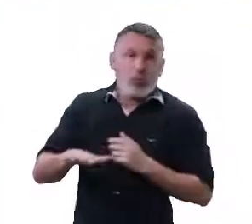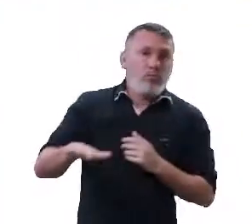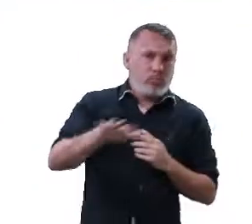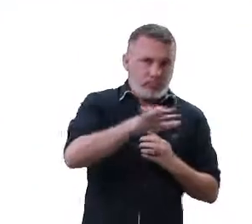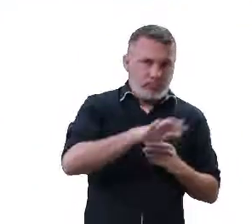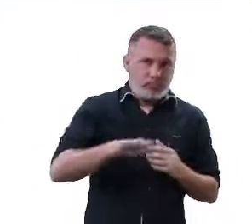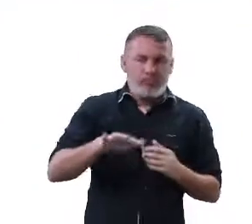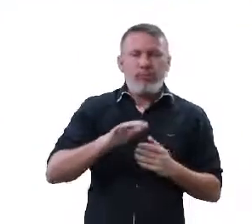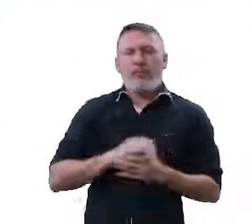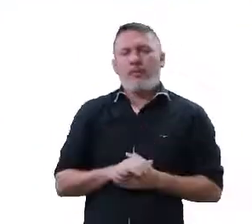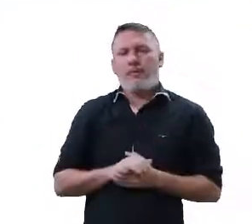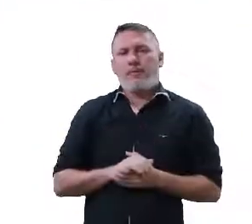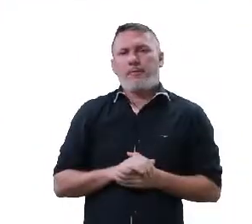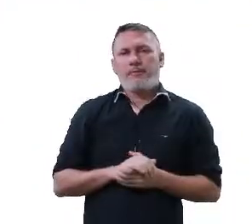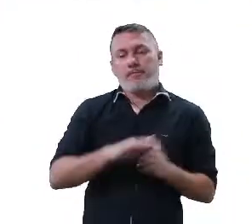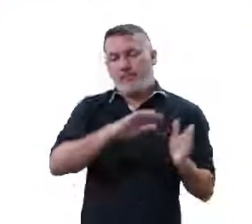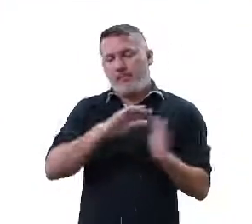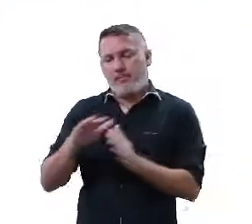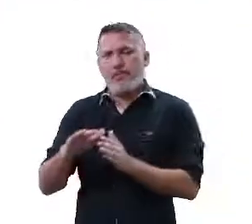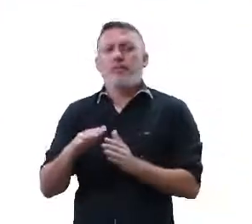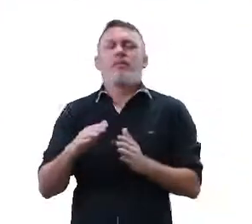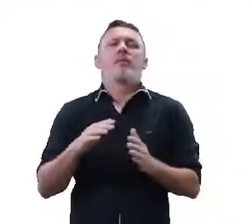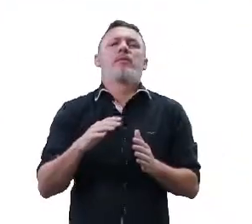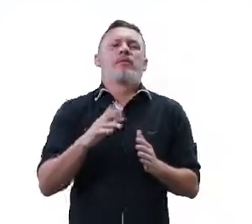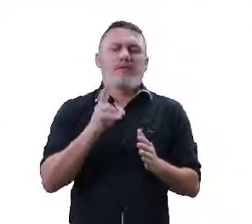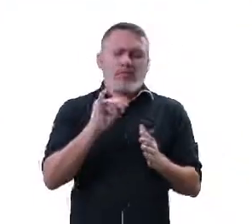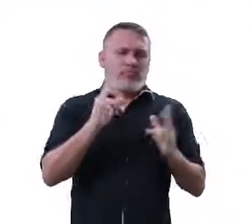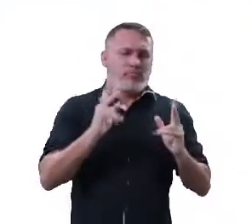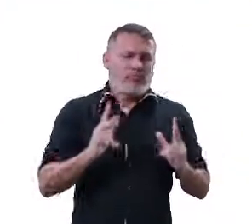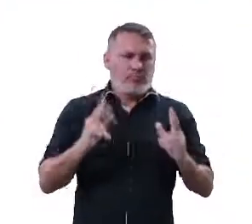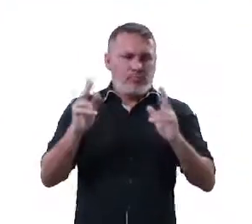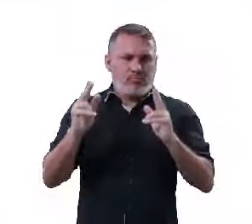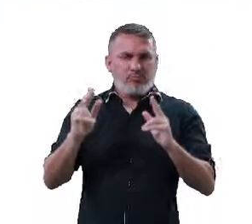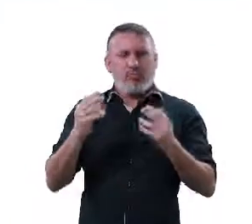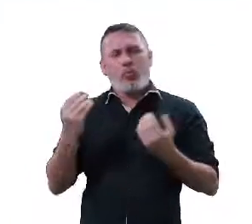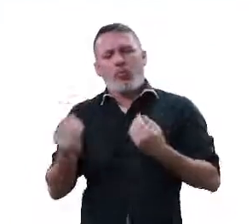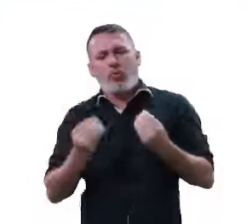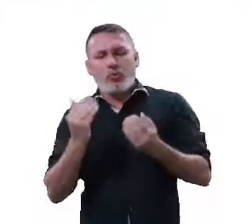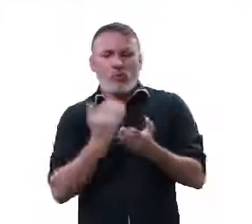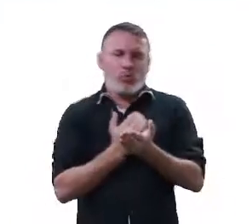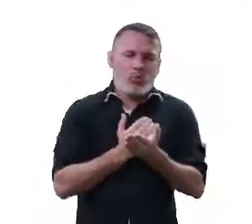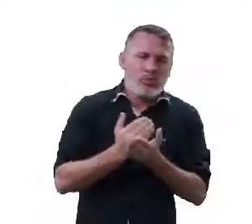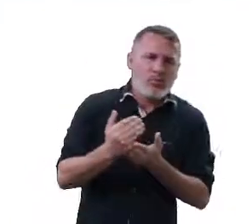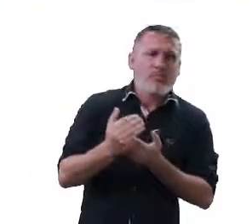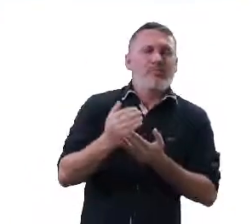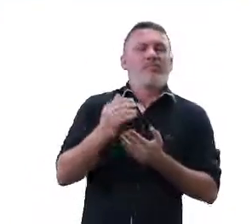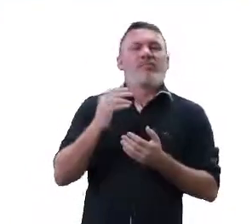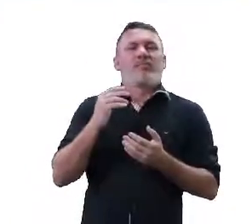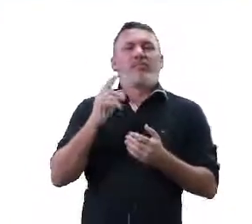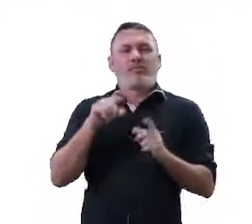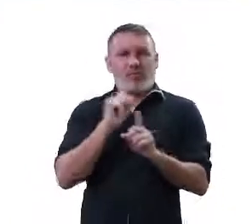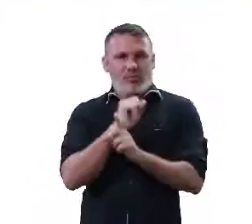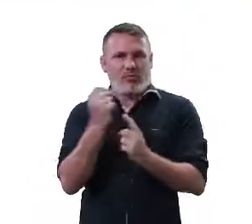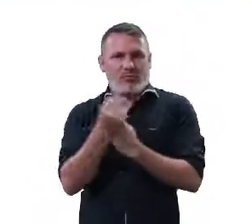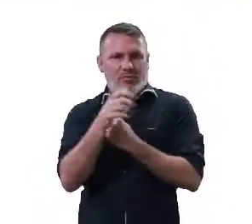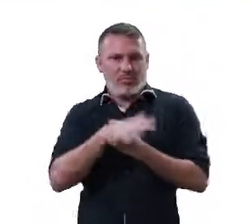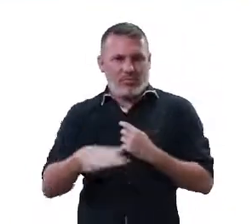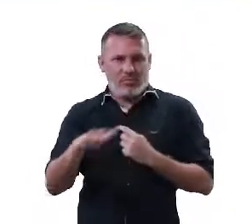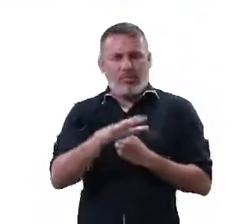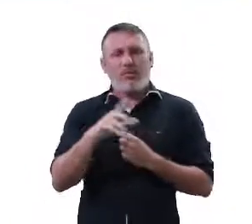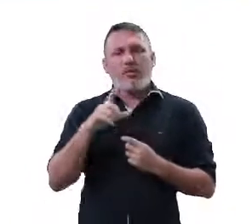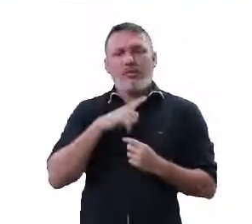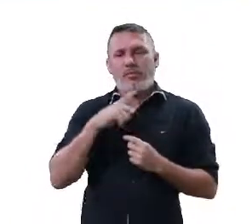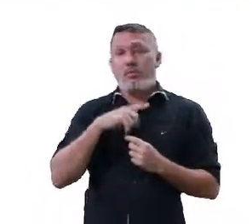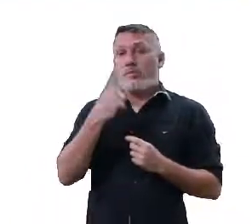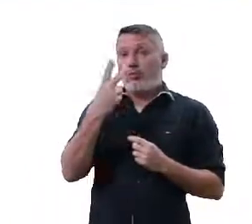Então, para reforçar, né, essas discussões acerca da origem ou das origens da sociologia,